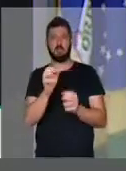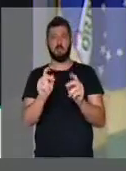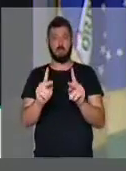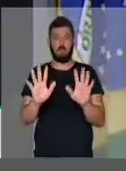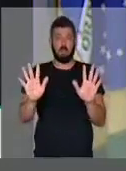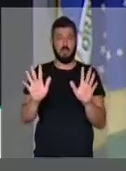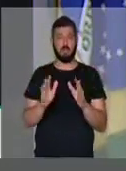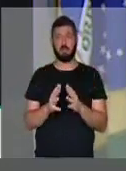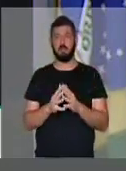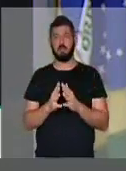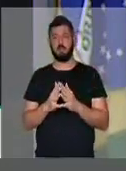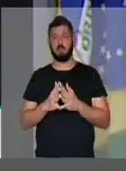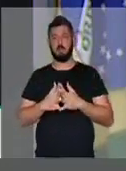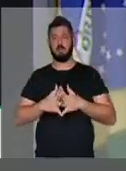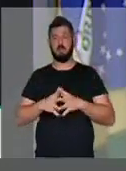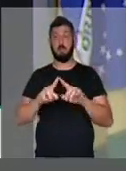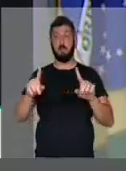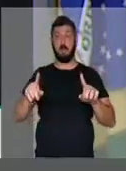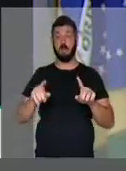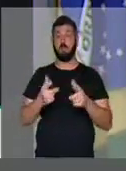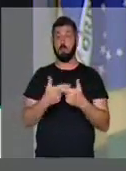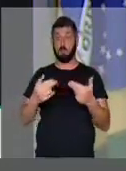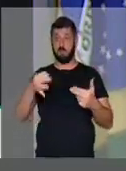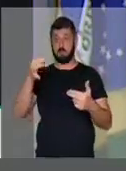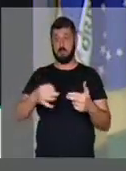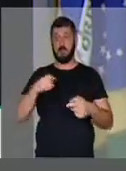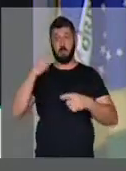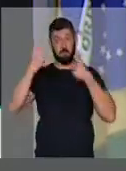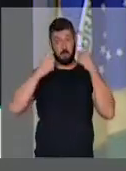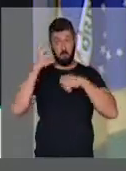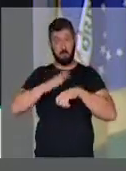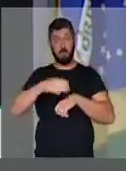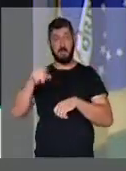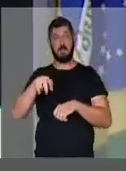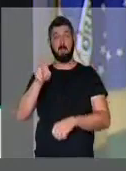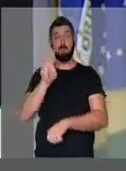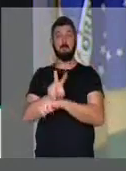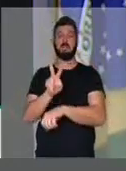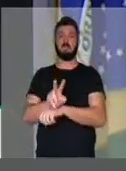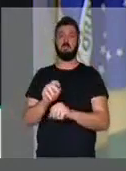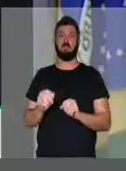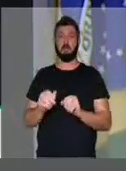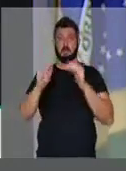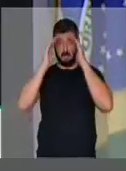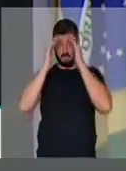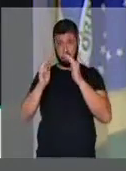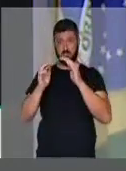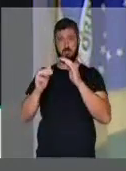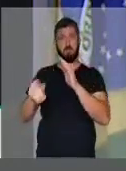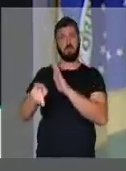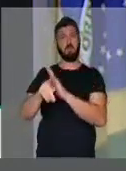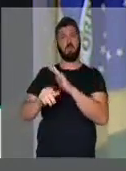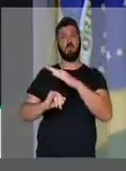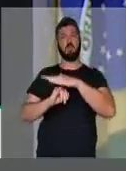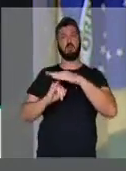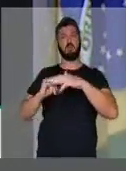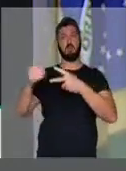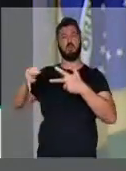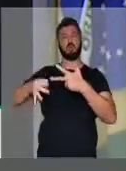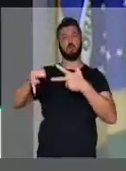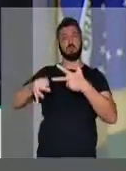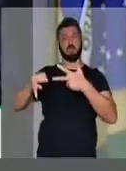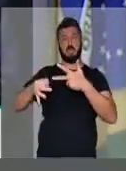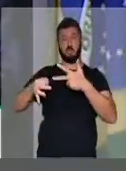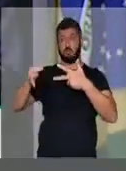ou acerta. O certo é que eu tenho a preocupação de preservar o respeito ao judiciário. Só de